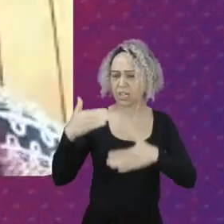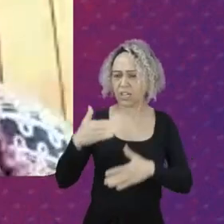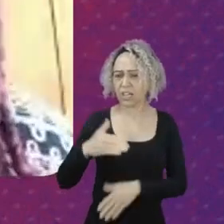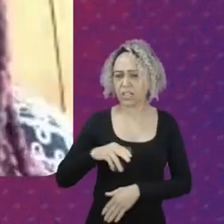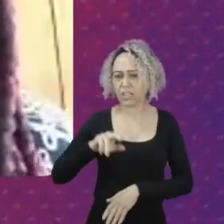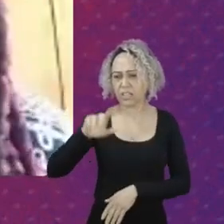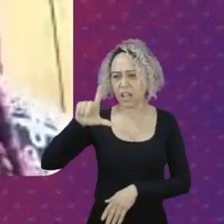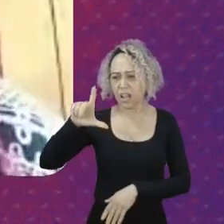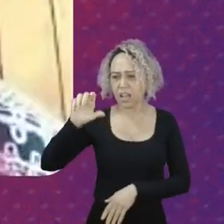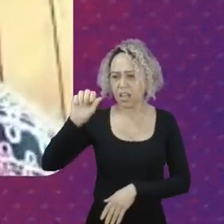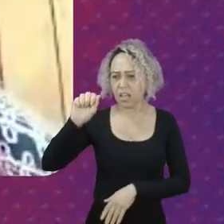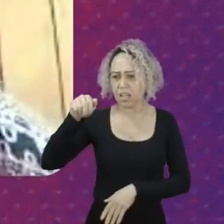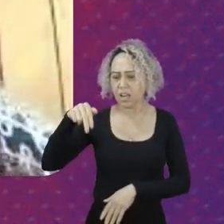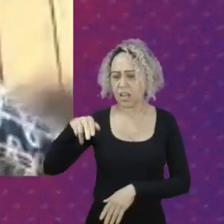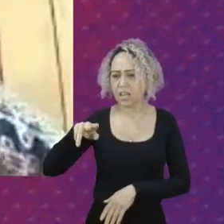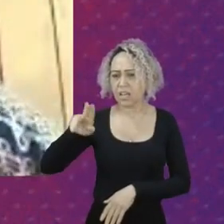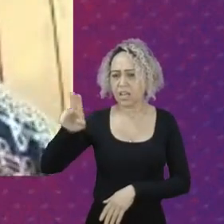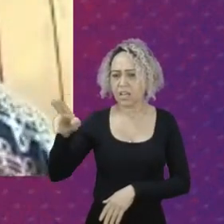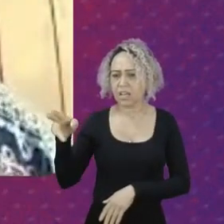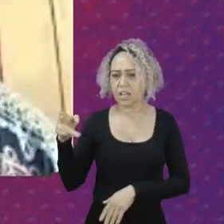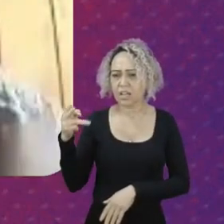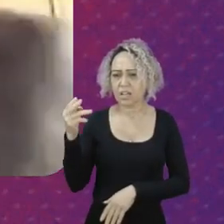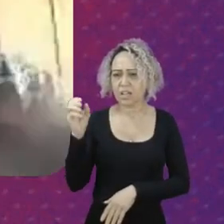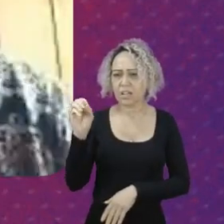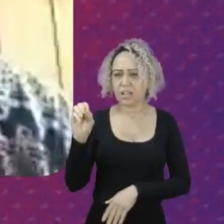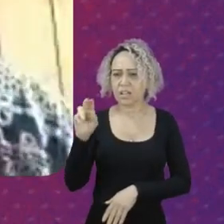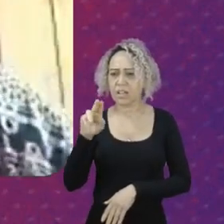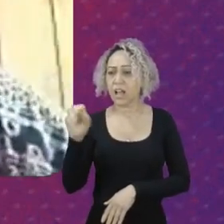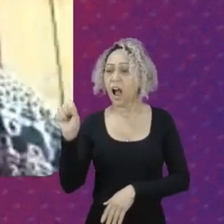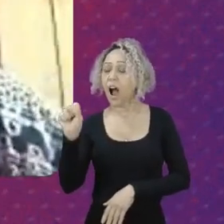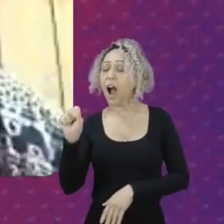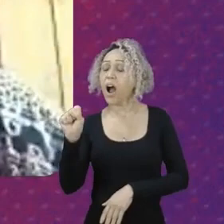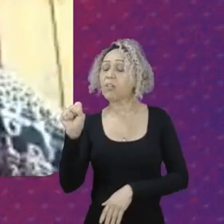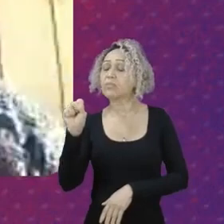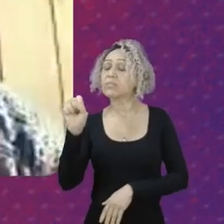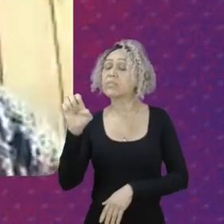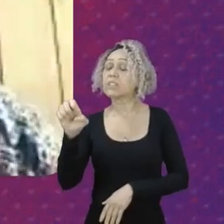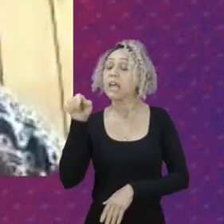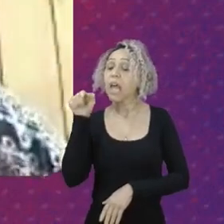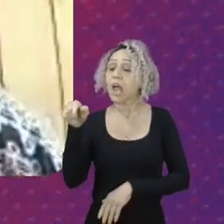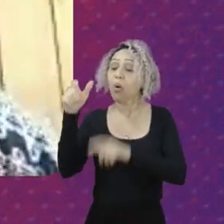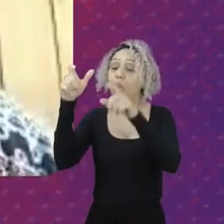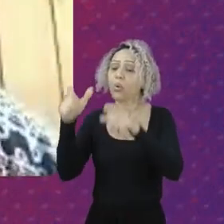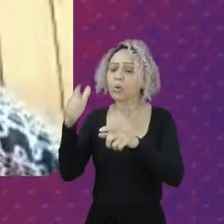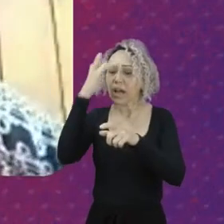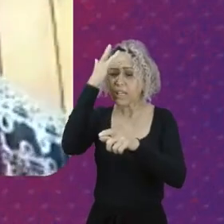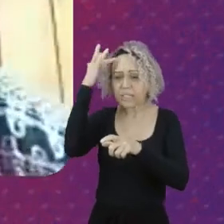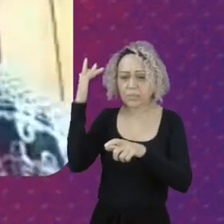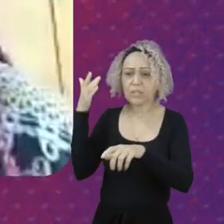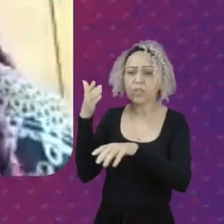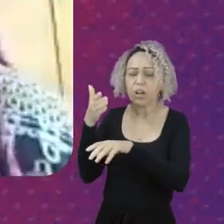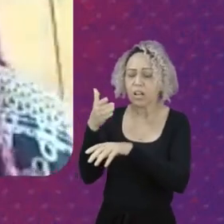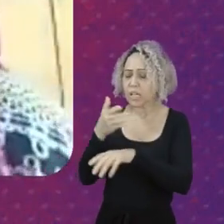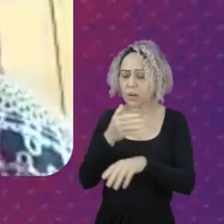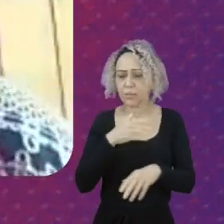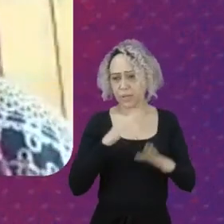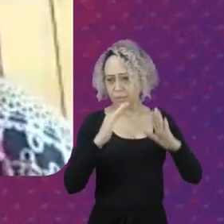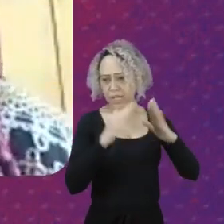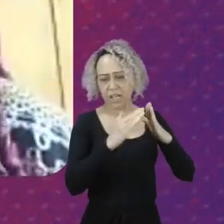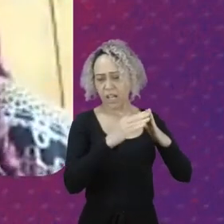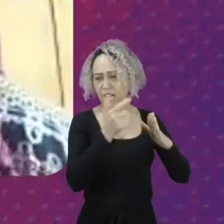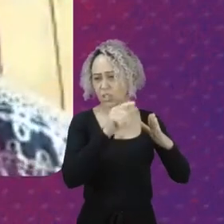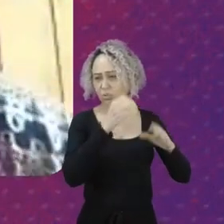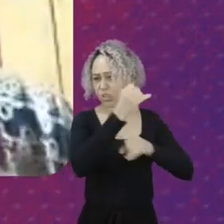que hoje avançou muito, né? Uma comunicação que deixa de ser cada vez menos